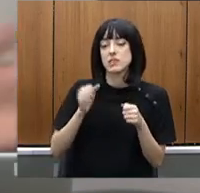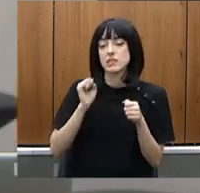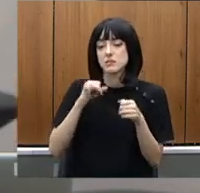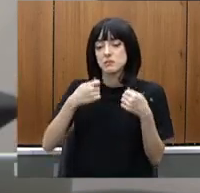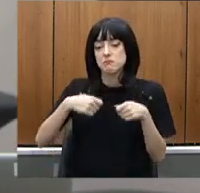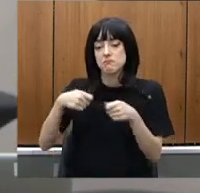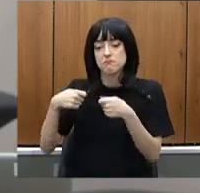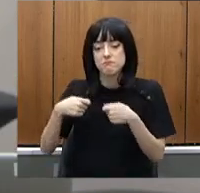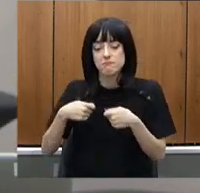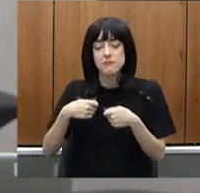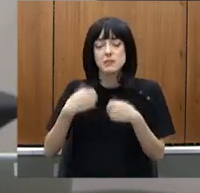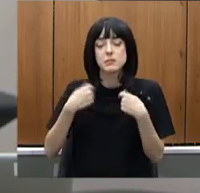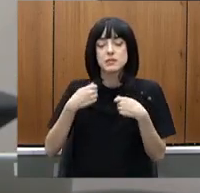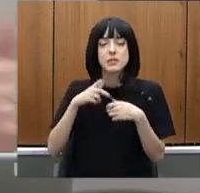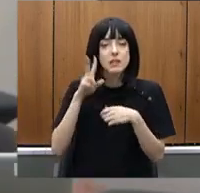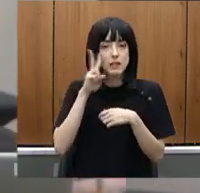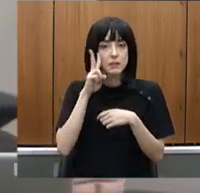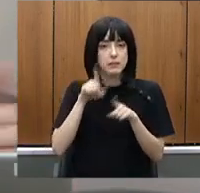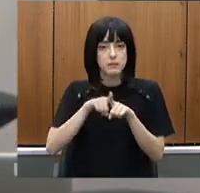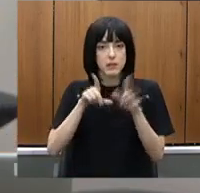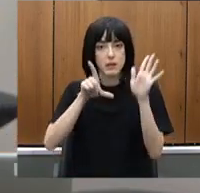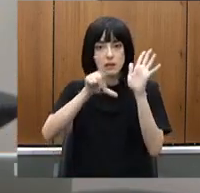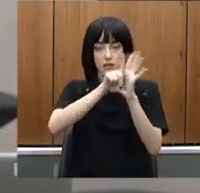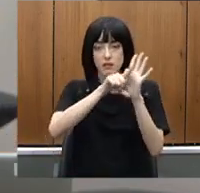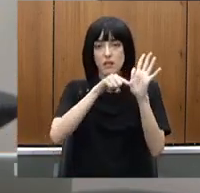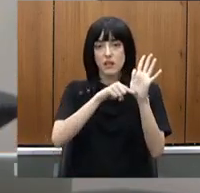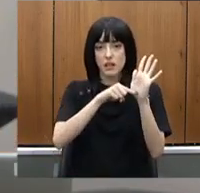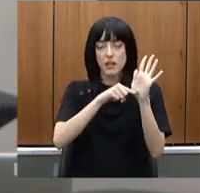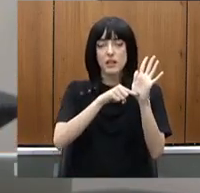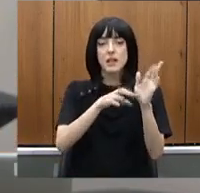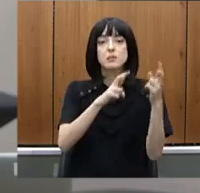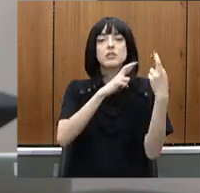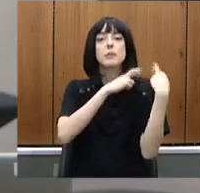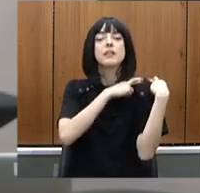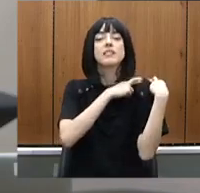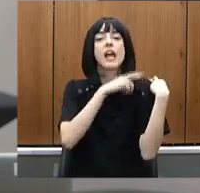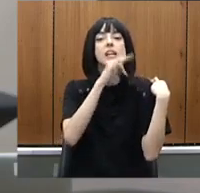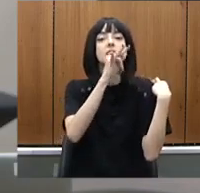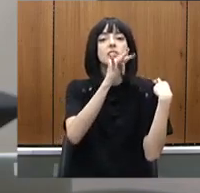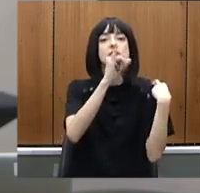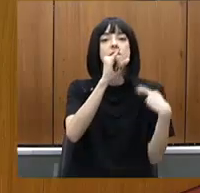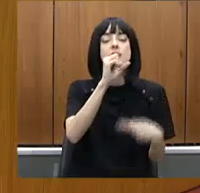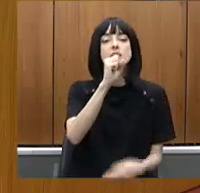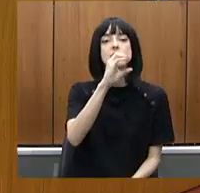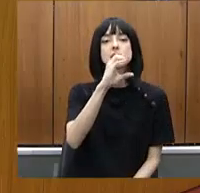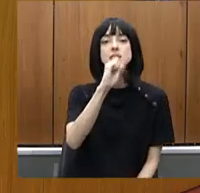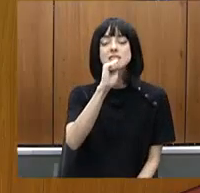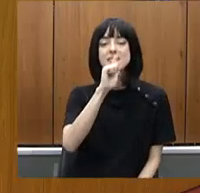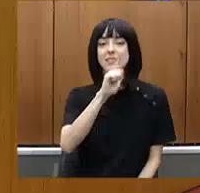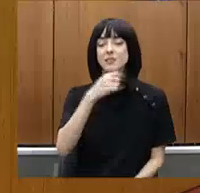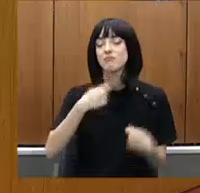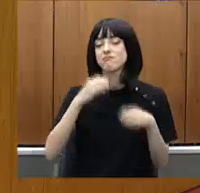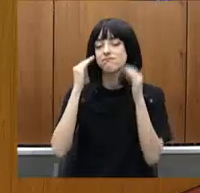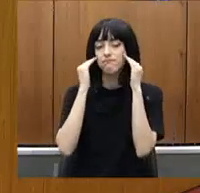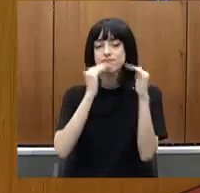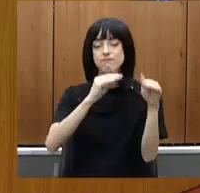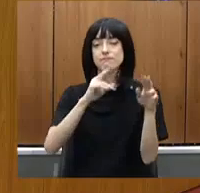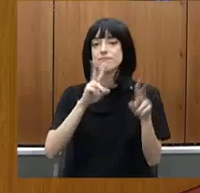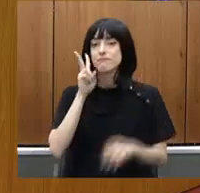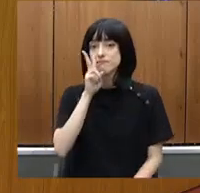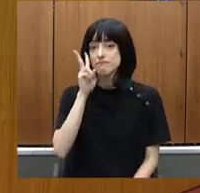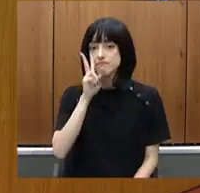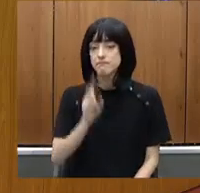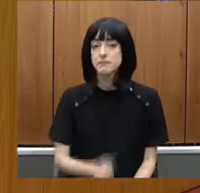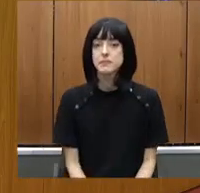responder fiscal permite então a prorrogação do edital eu acho que seria seria Prudente por parte da administração